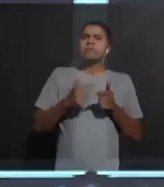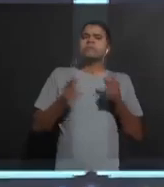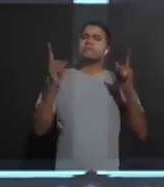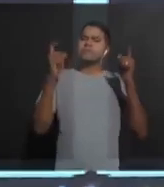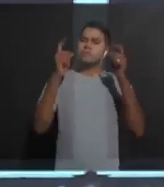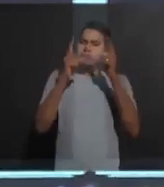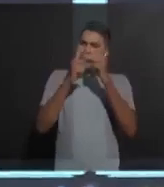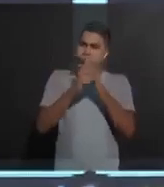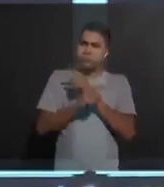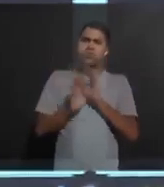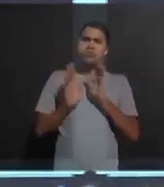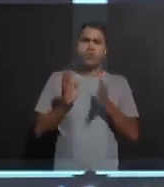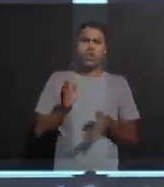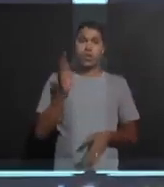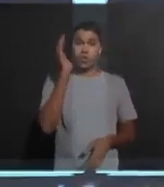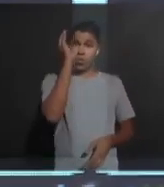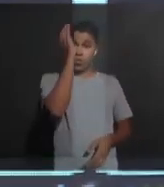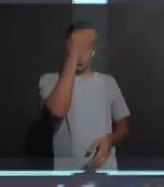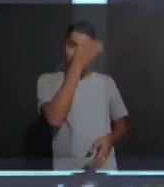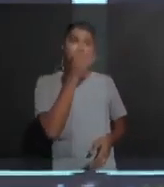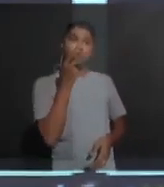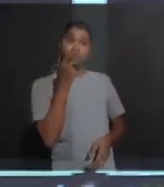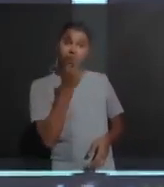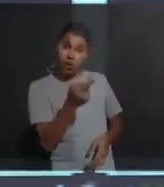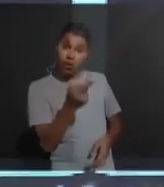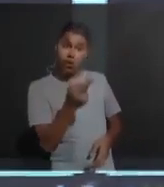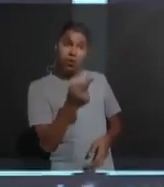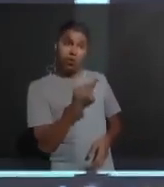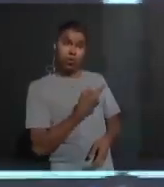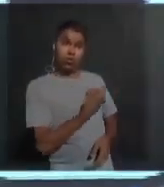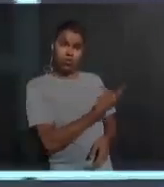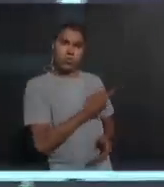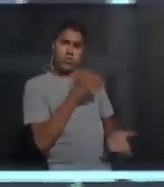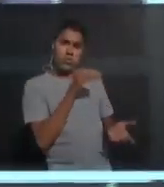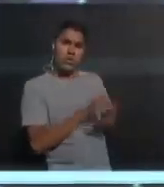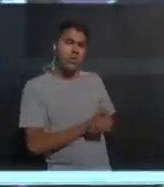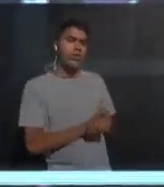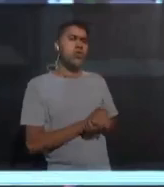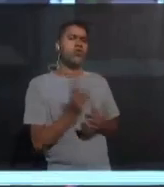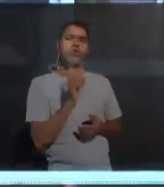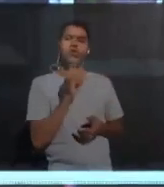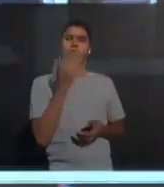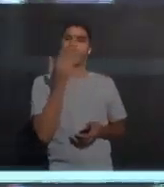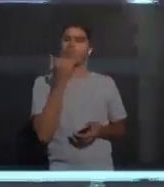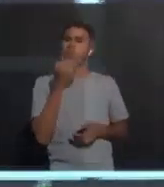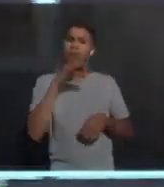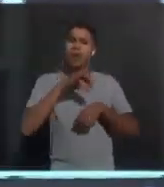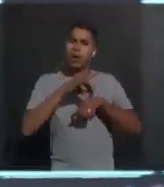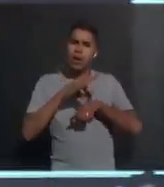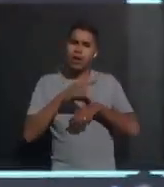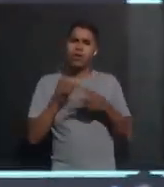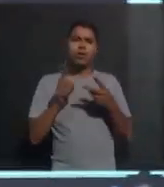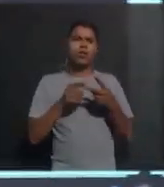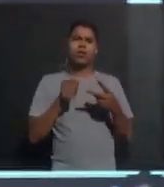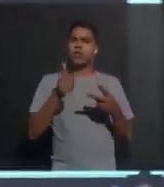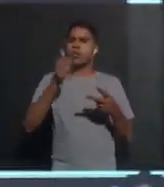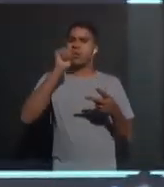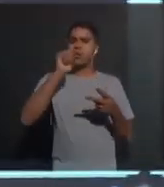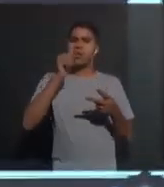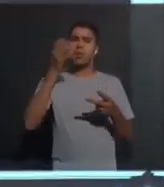casamento e você já falou que quando a gente casou a gente não come a carne a gente não bebia leite